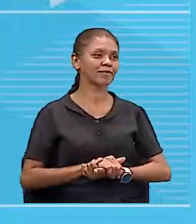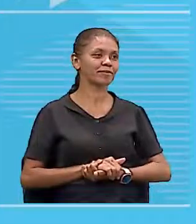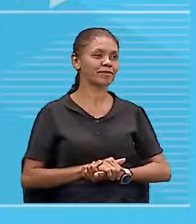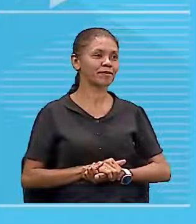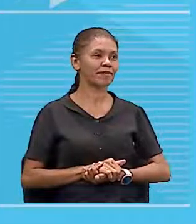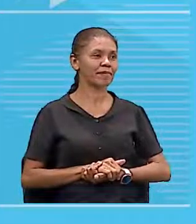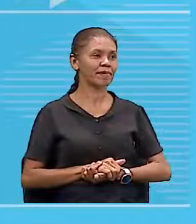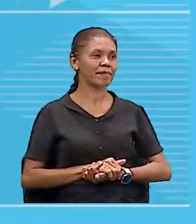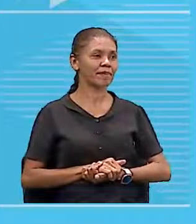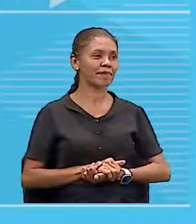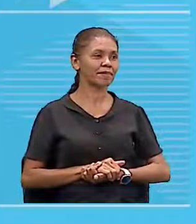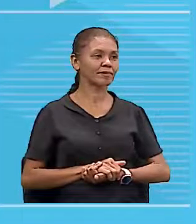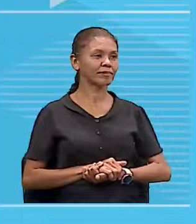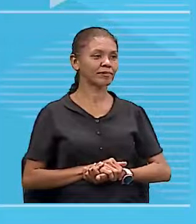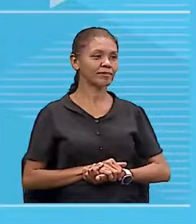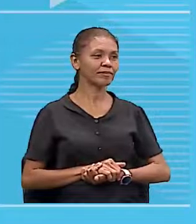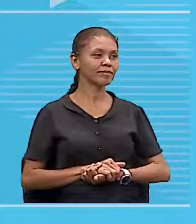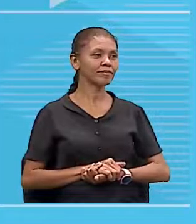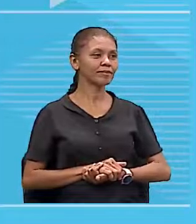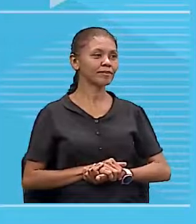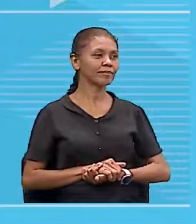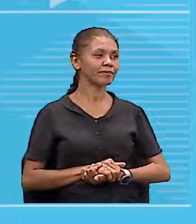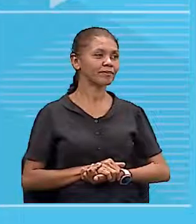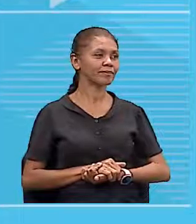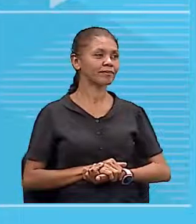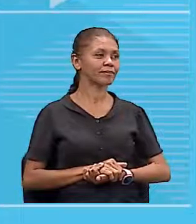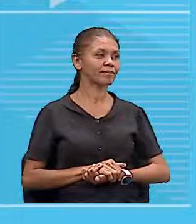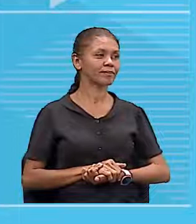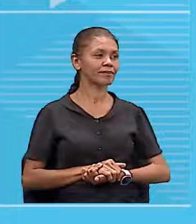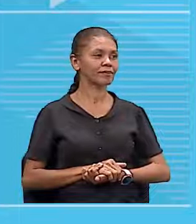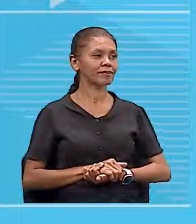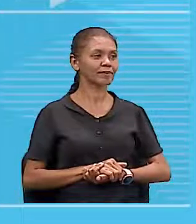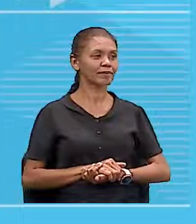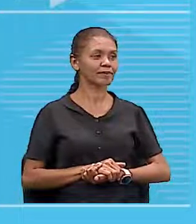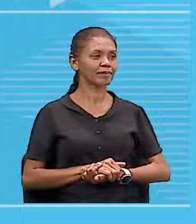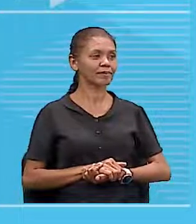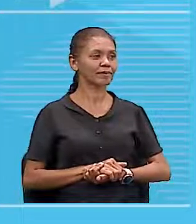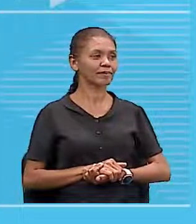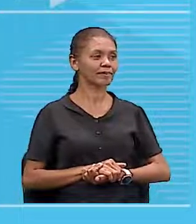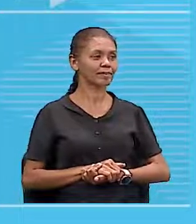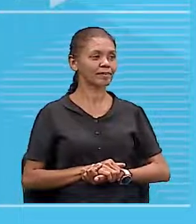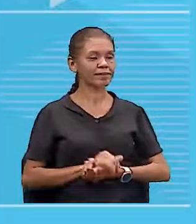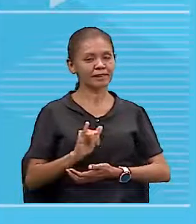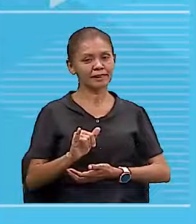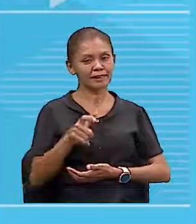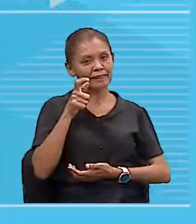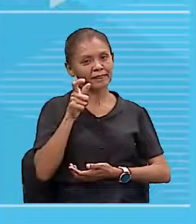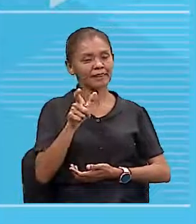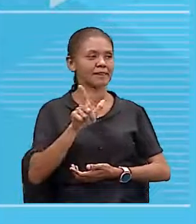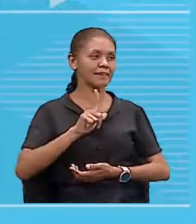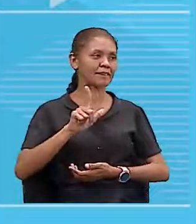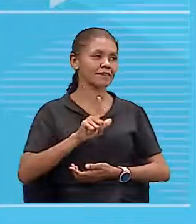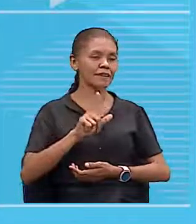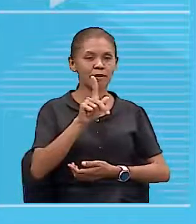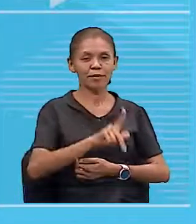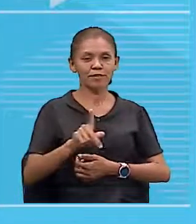a Ford a famosa Ford americana se você estiver interessado eu mostro eu conto como é que foi